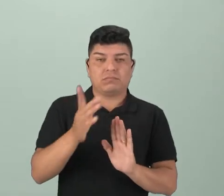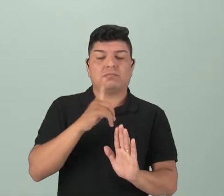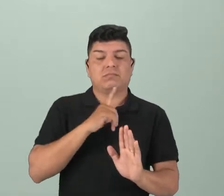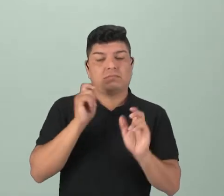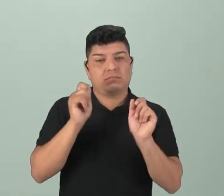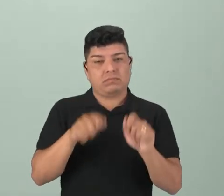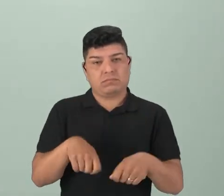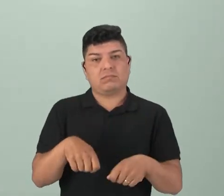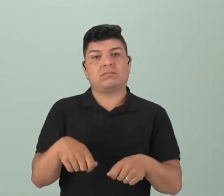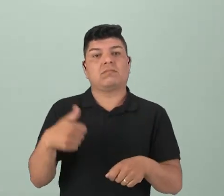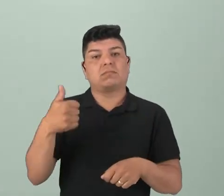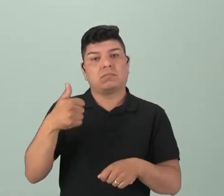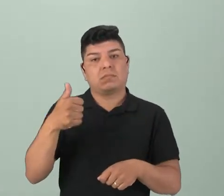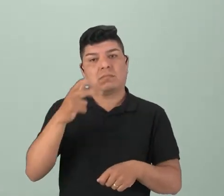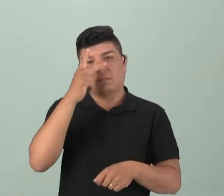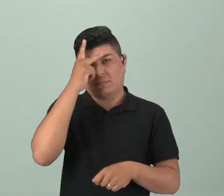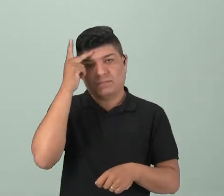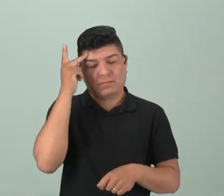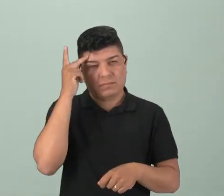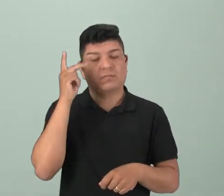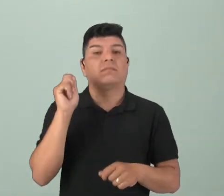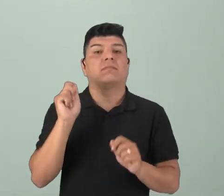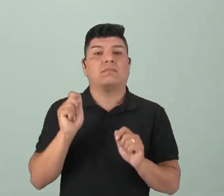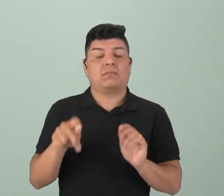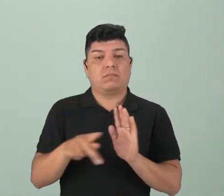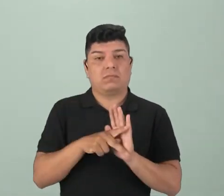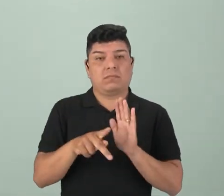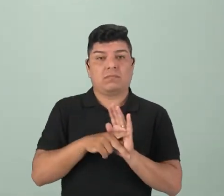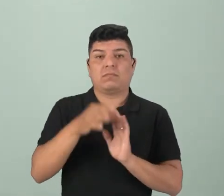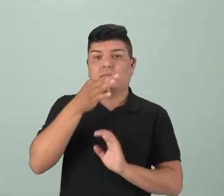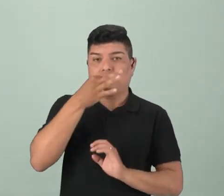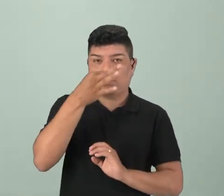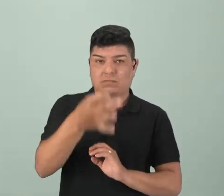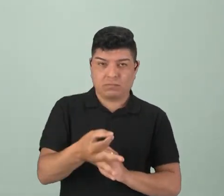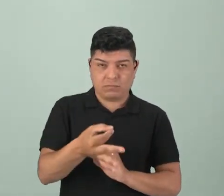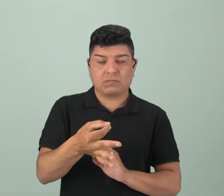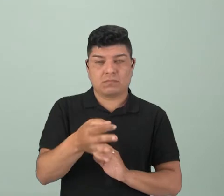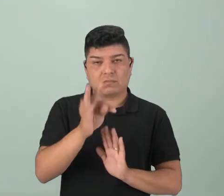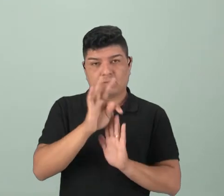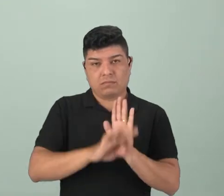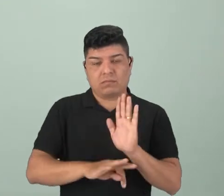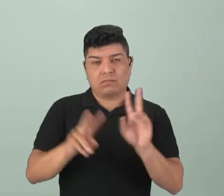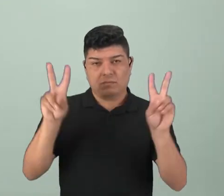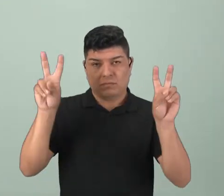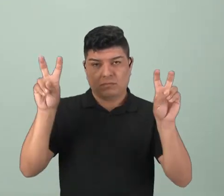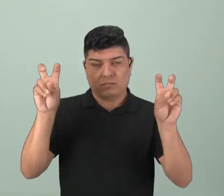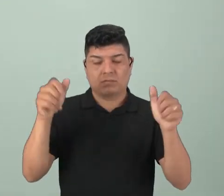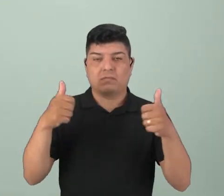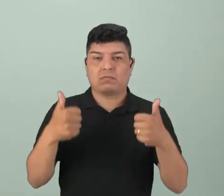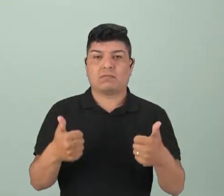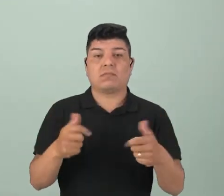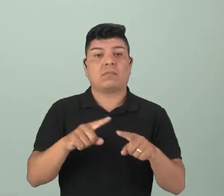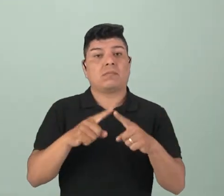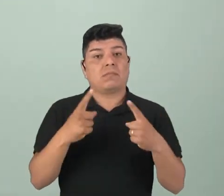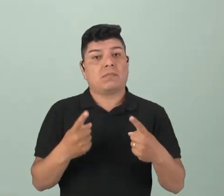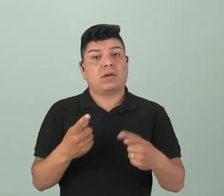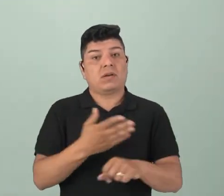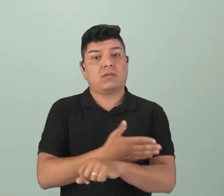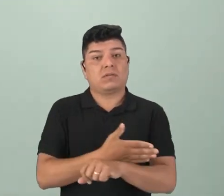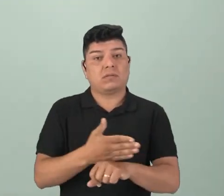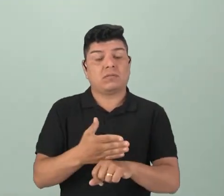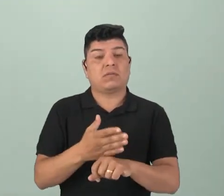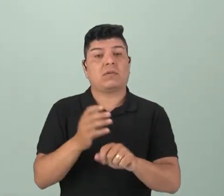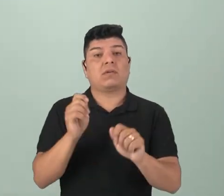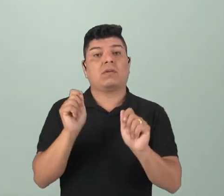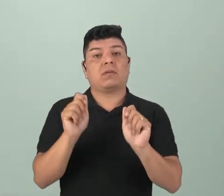ele pode vir também na primeira pessoa, tá? Ele dando a sua própria opinião a respeito daquele assunto. Mas, costumeiramente,